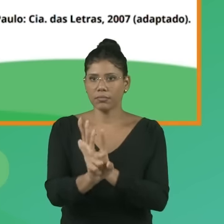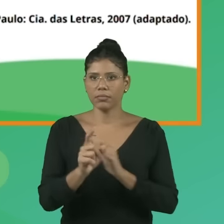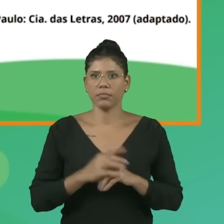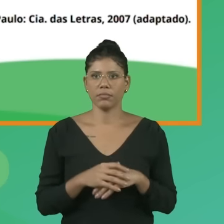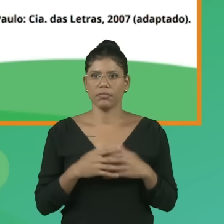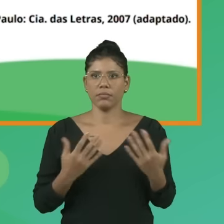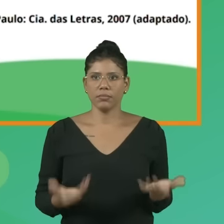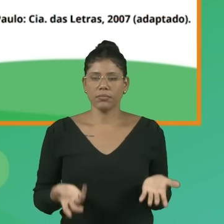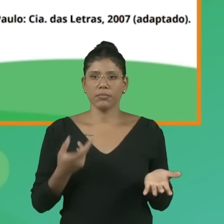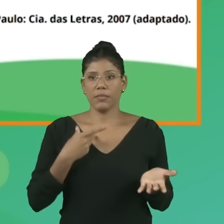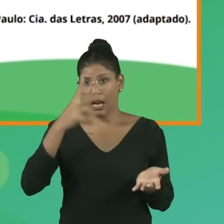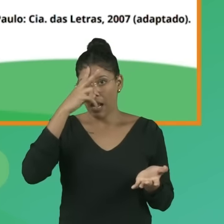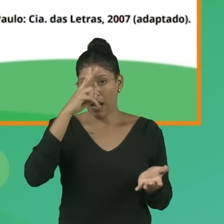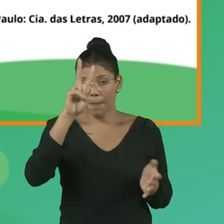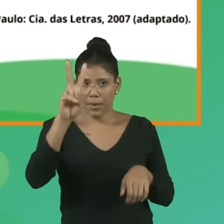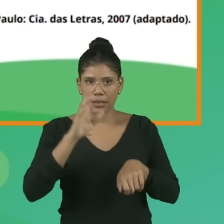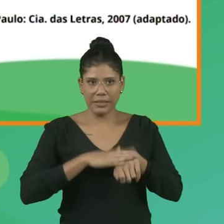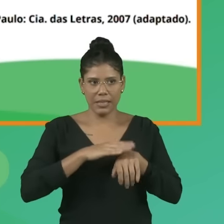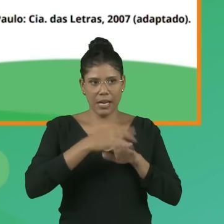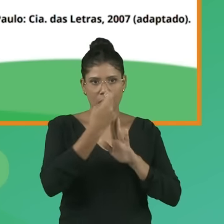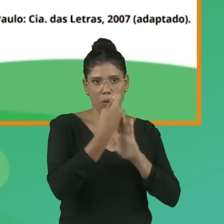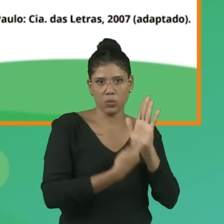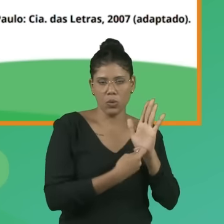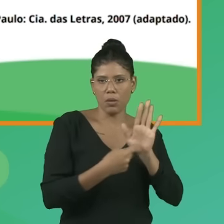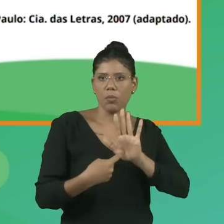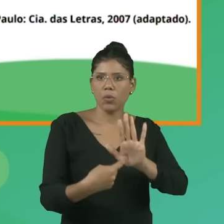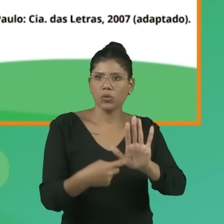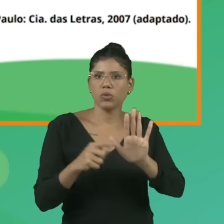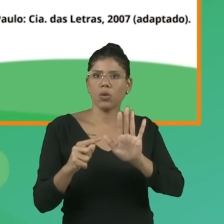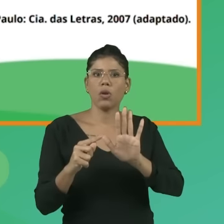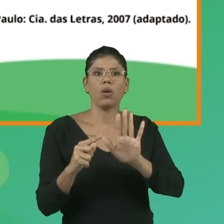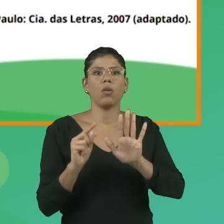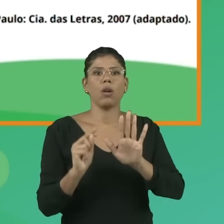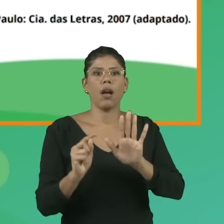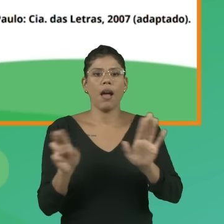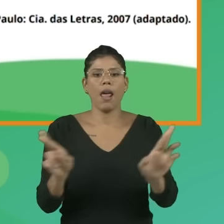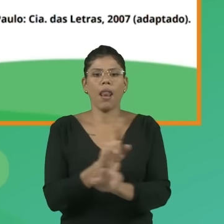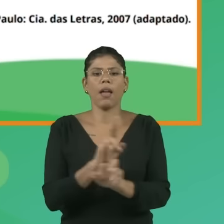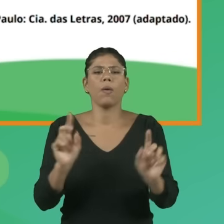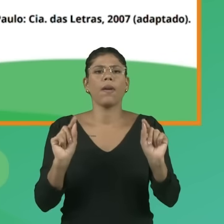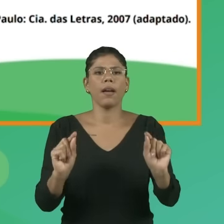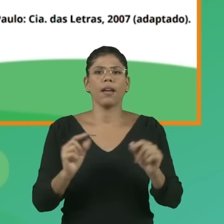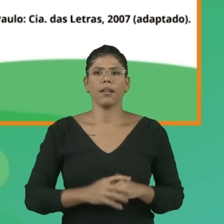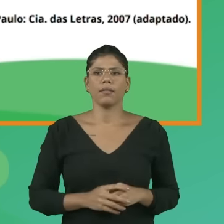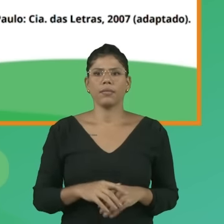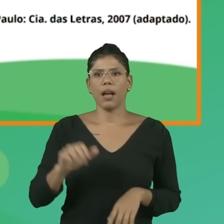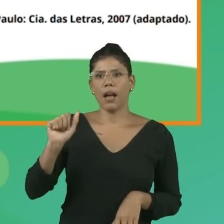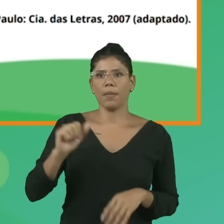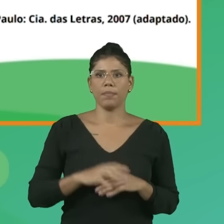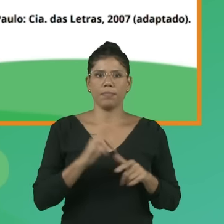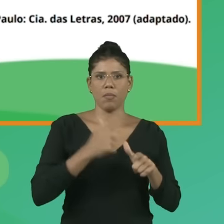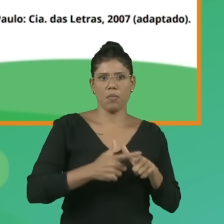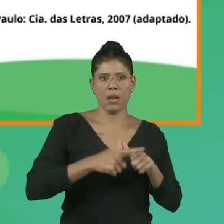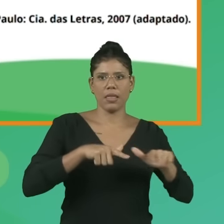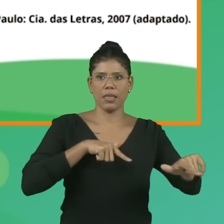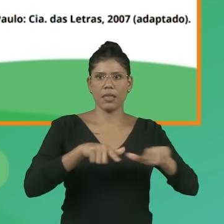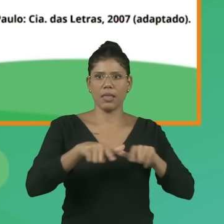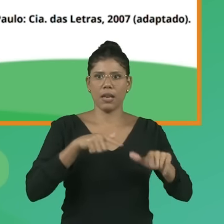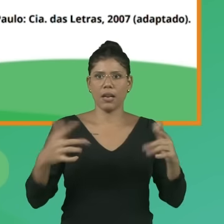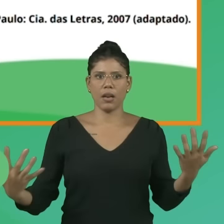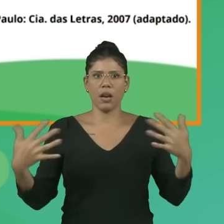memória recuperada pela autora apresenta relação entre o quê? Conflito trabalhista e encajamento